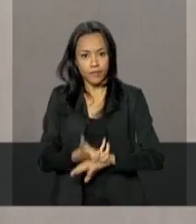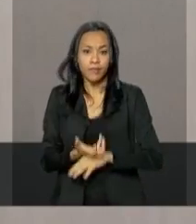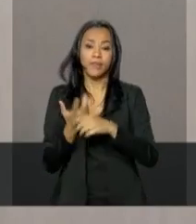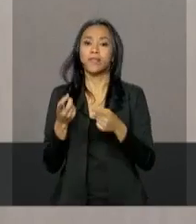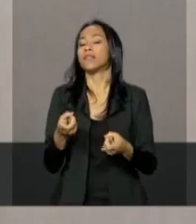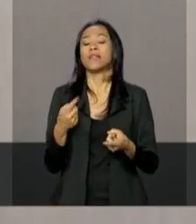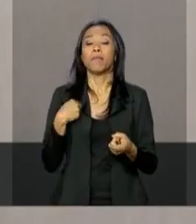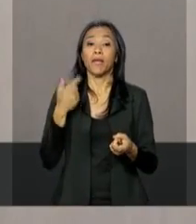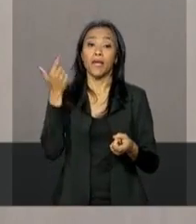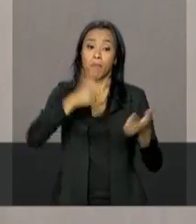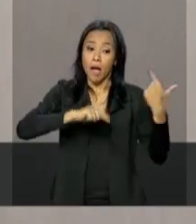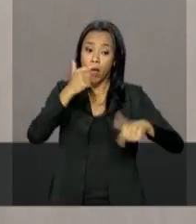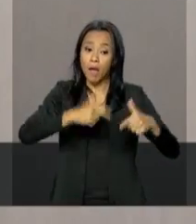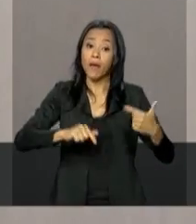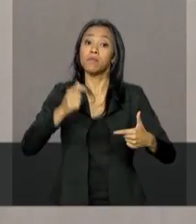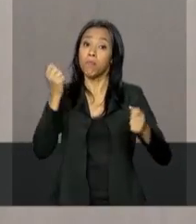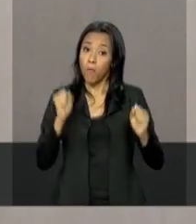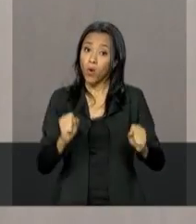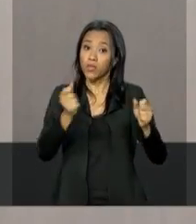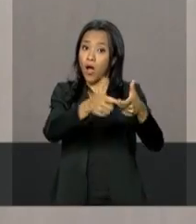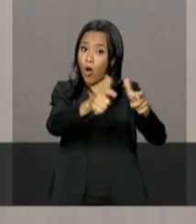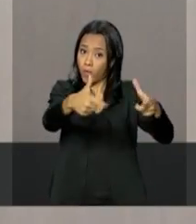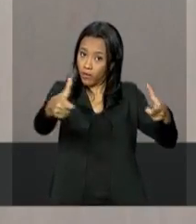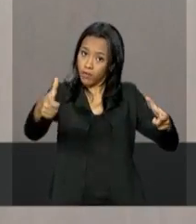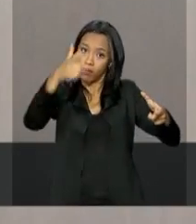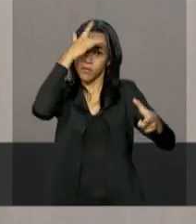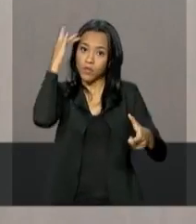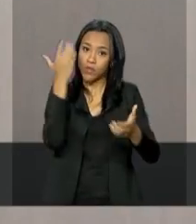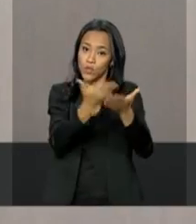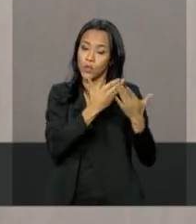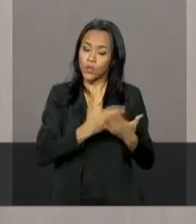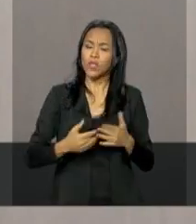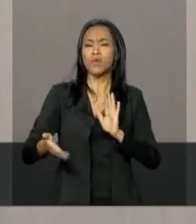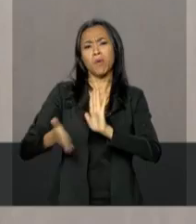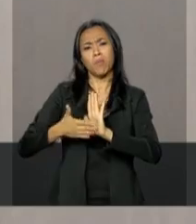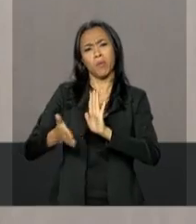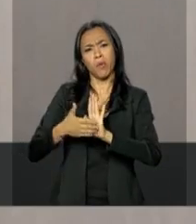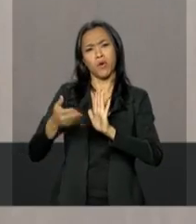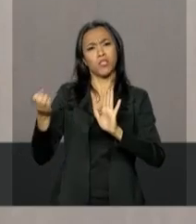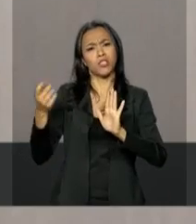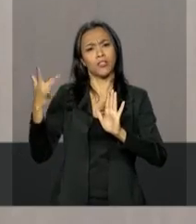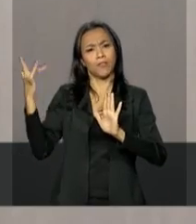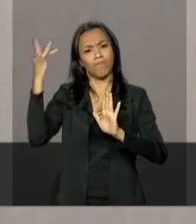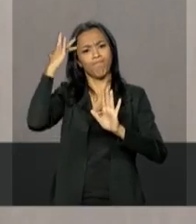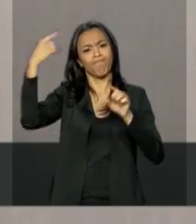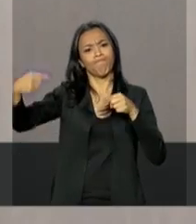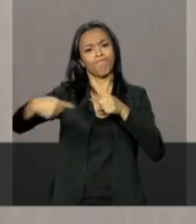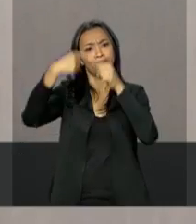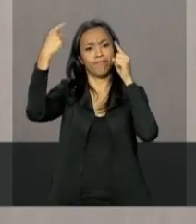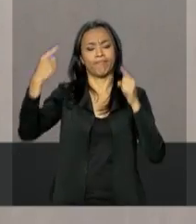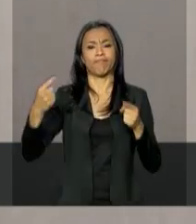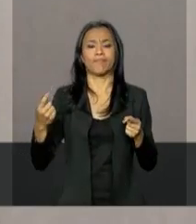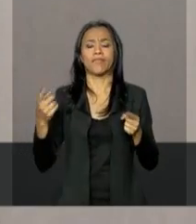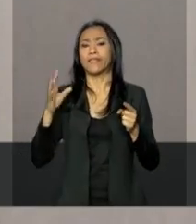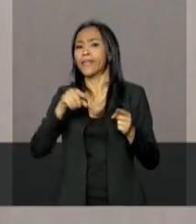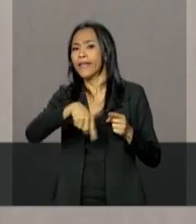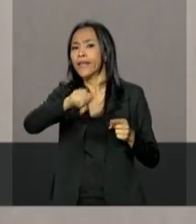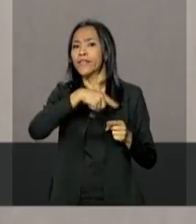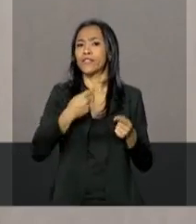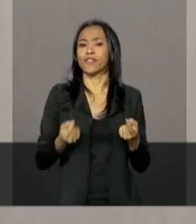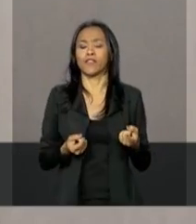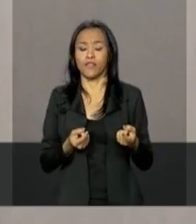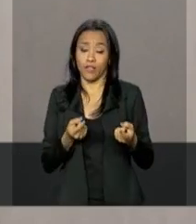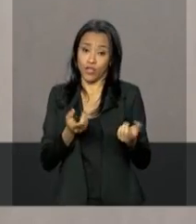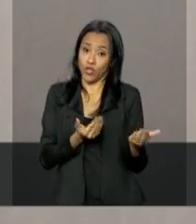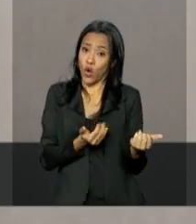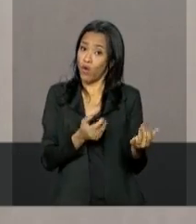de concluintes, não é? E também para que a gente tenha uma proposta mais moderna para permitir que estes jovens não saiam da escola